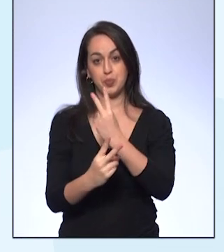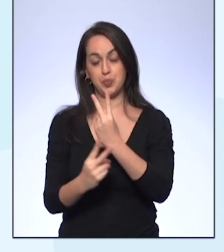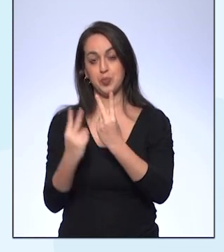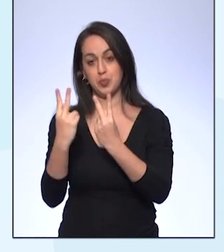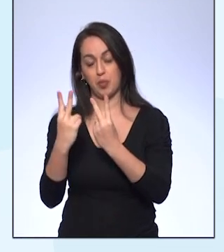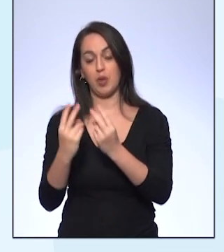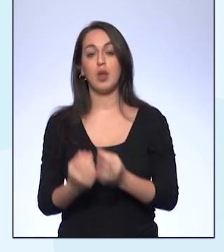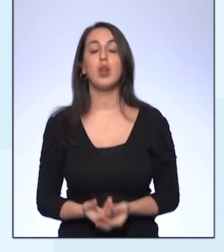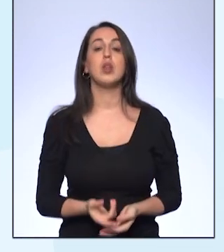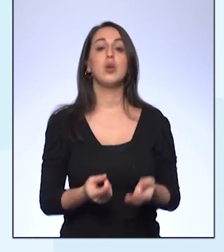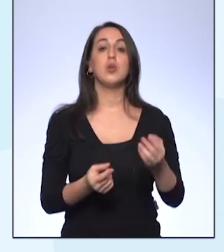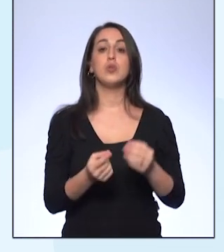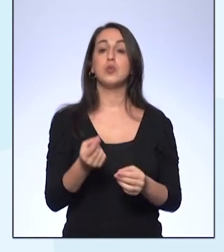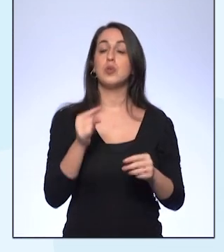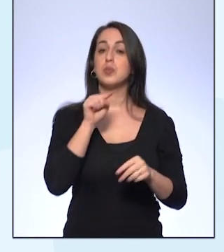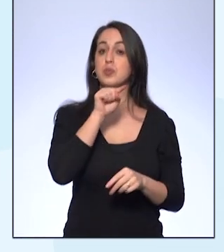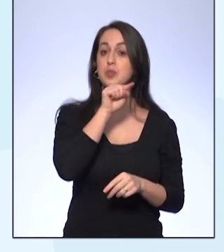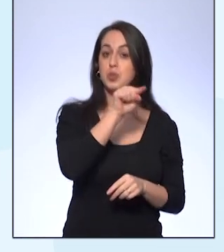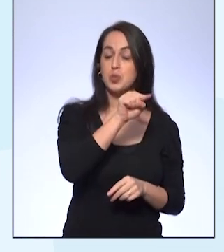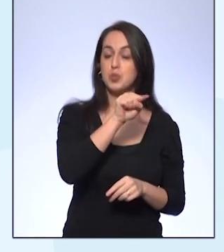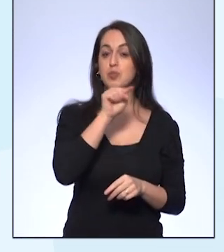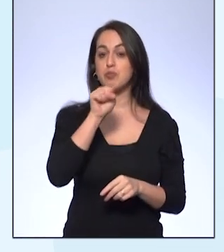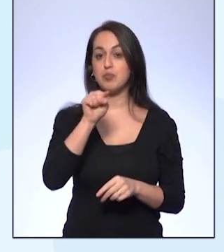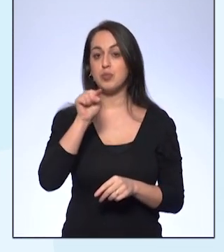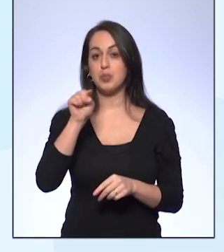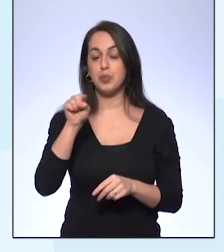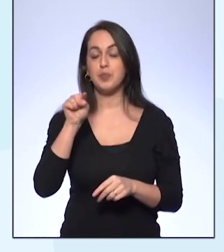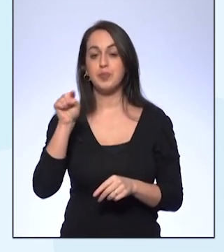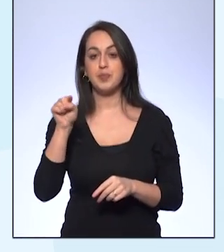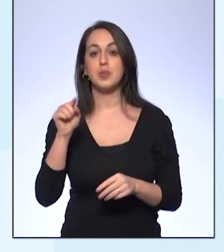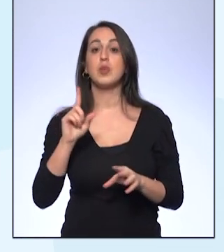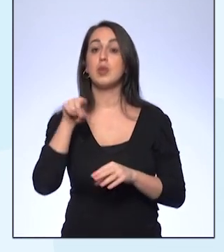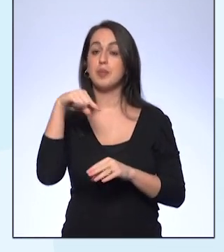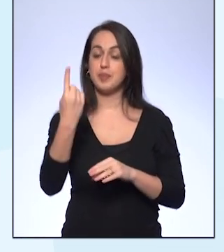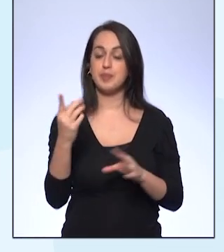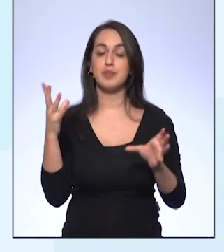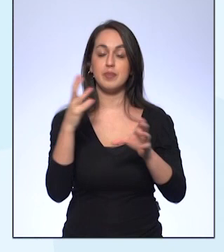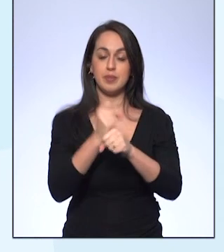eu multiplico elas duas a duas e faço a soma.